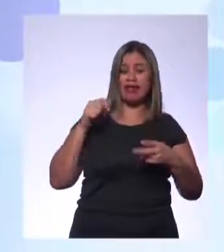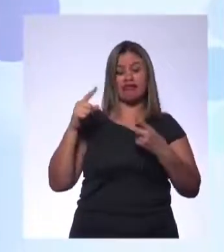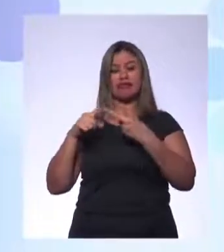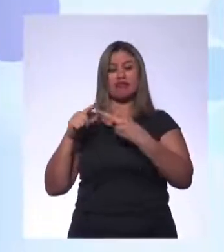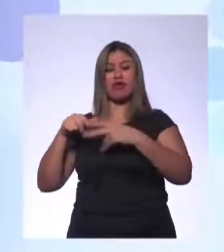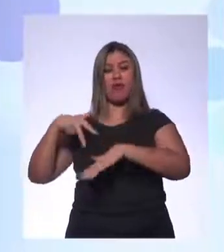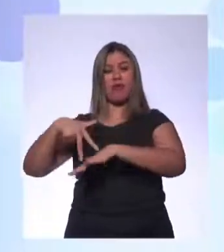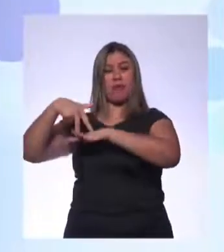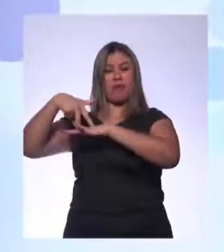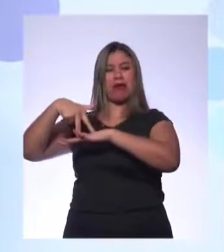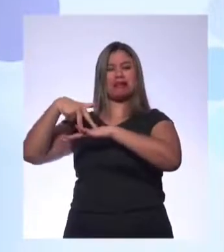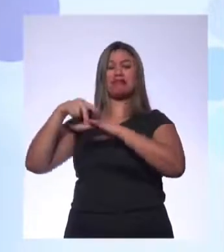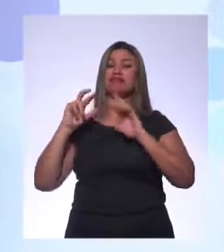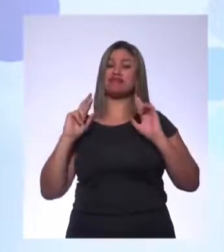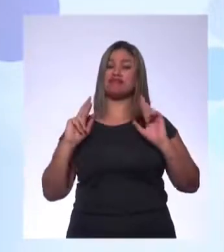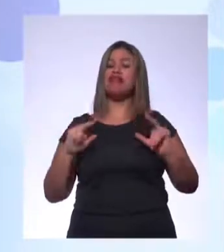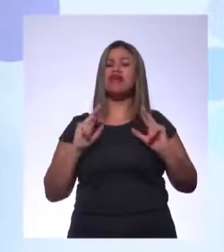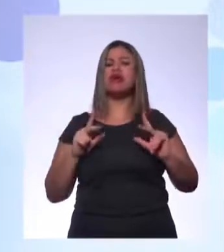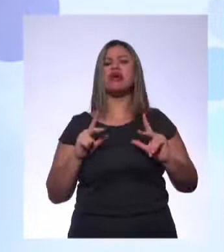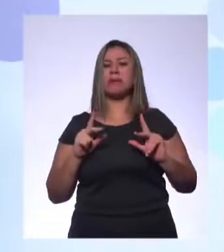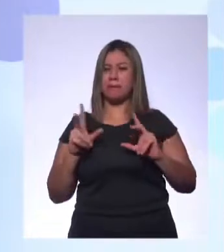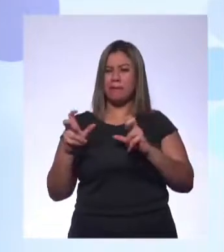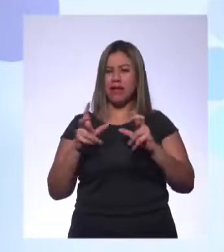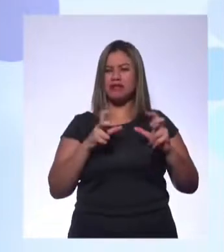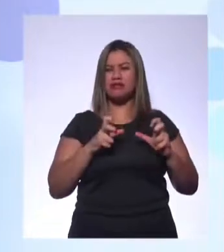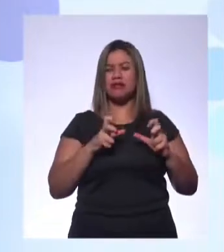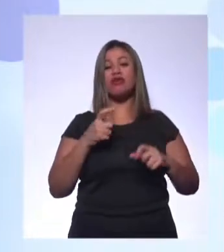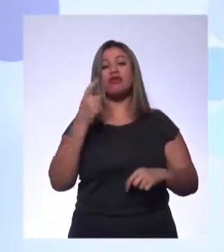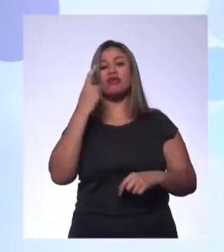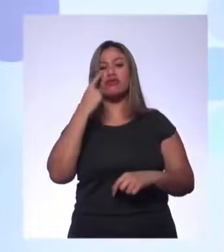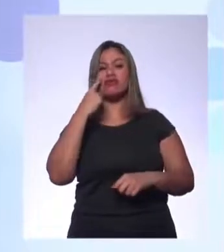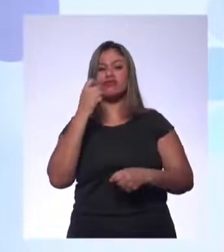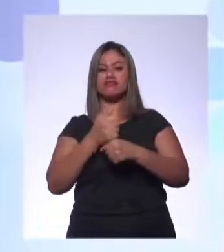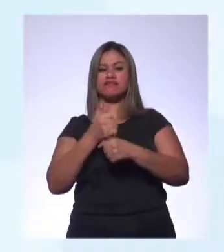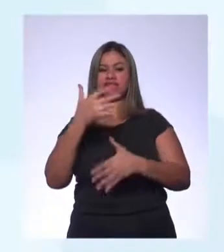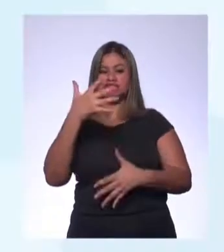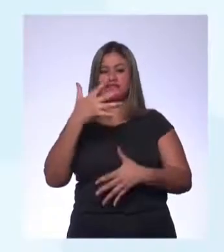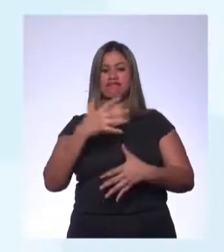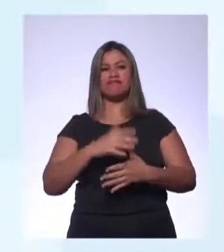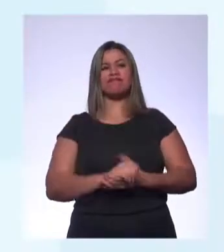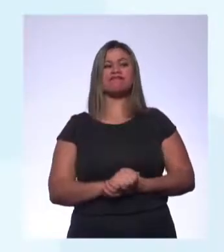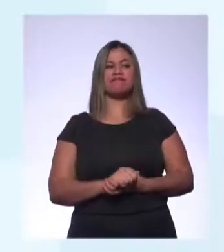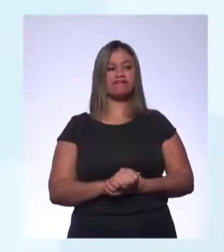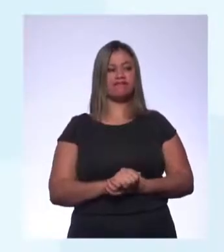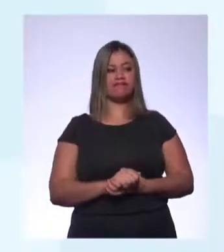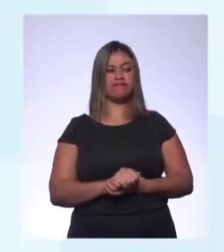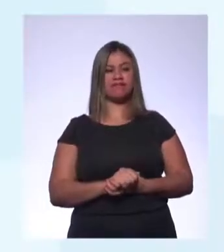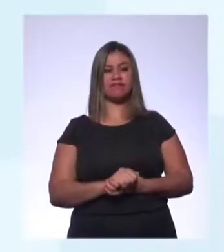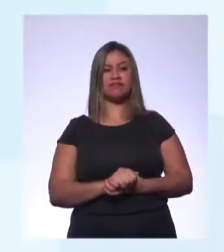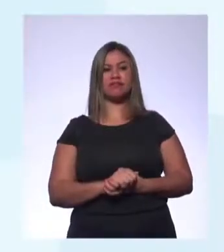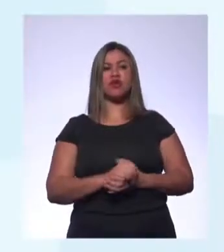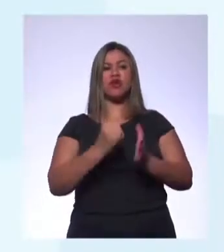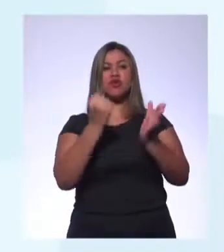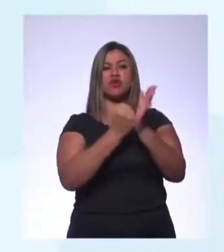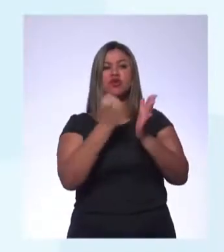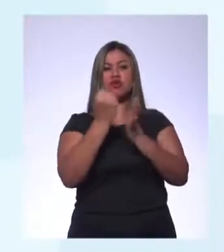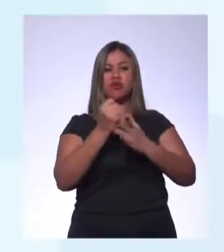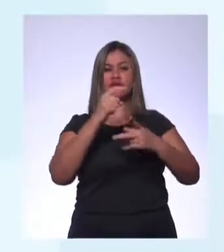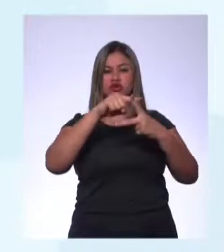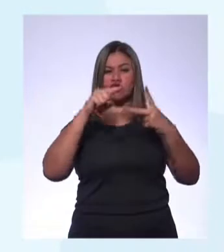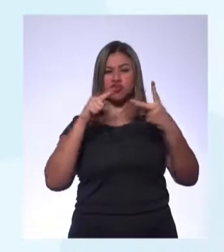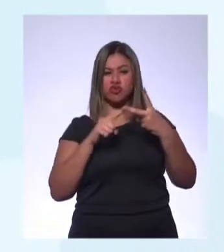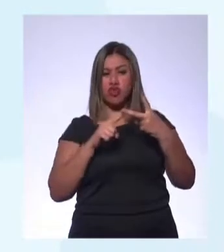Rhodes. Captaram as mensagens aí? Então, vamos para a nossa interação agora. Nos documentos,